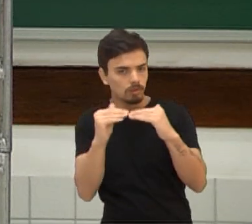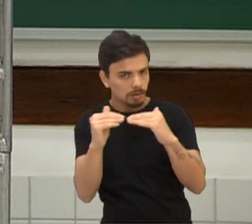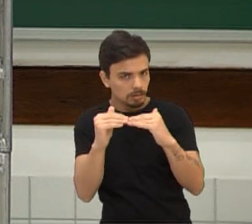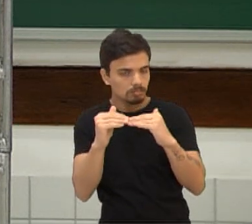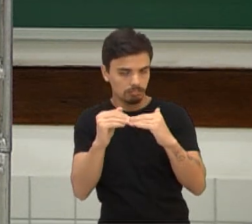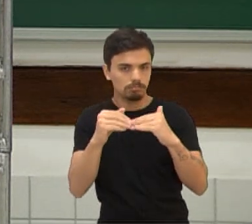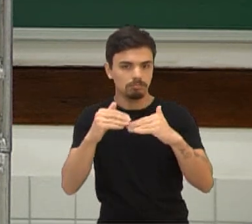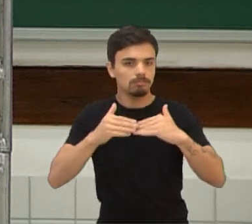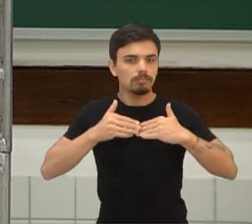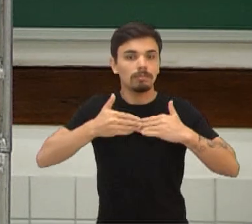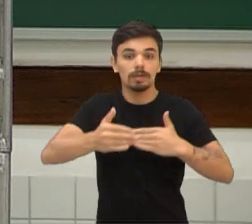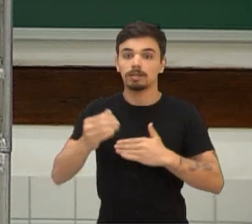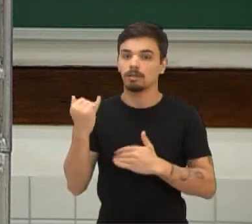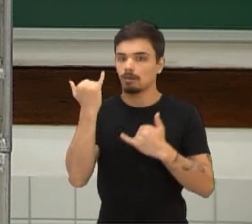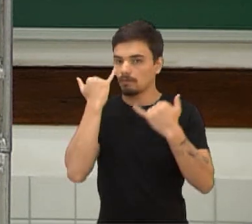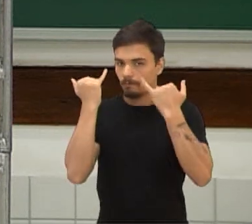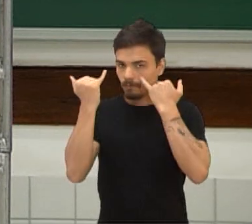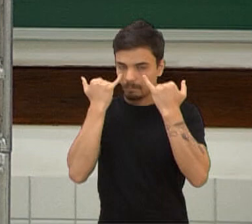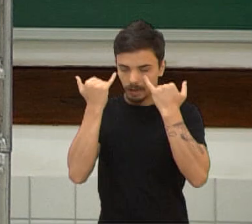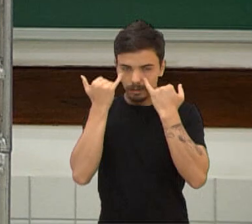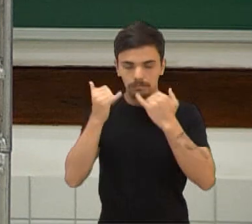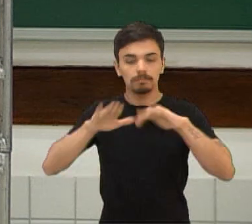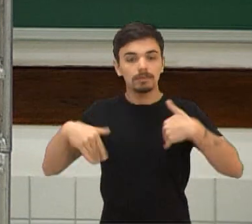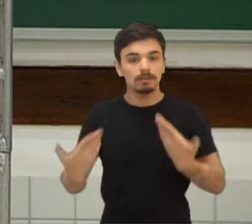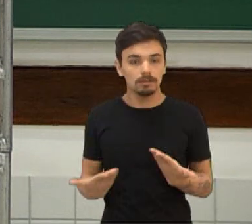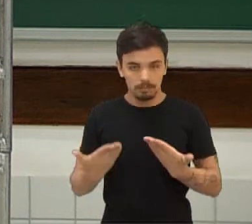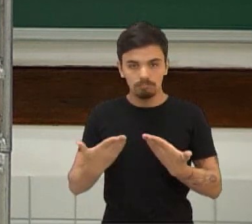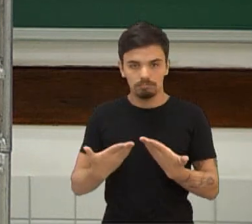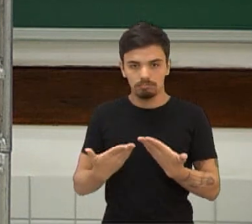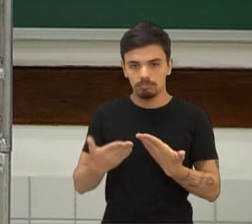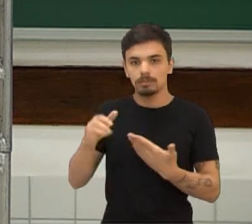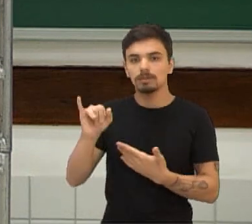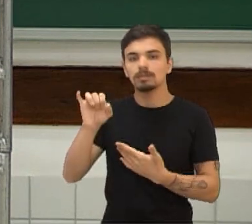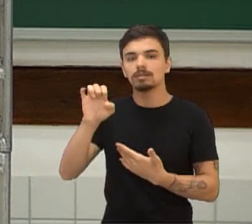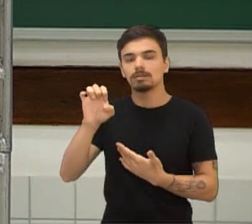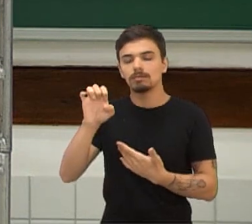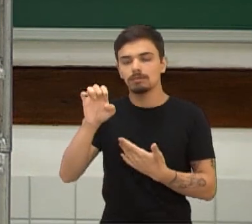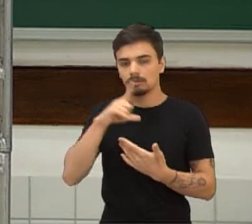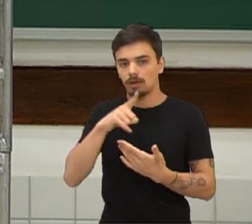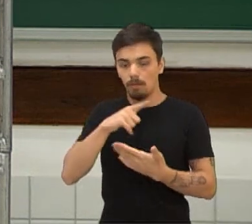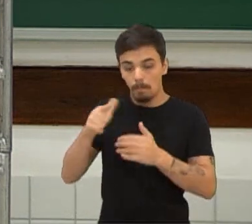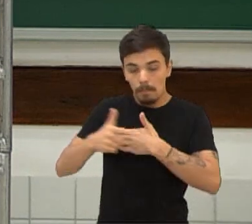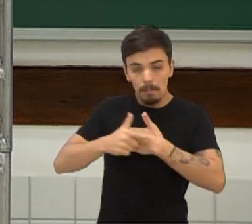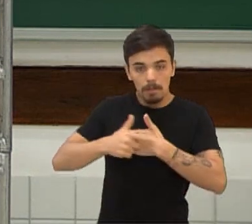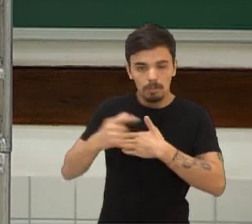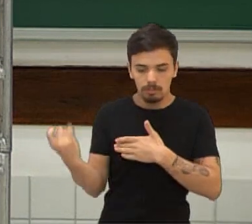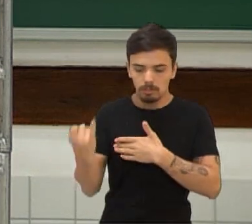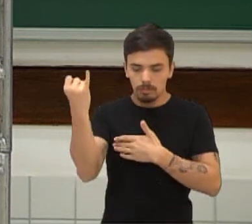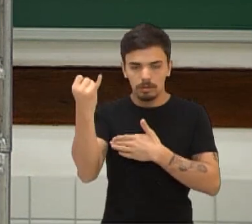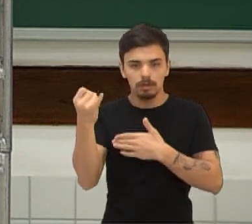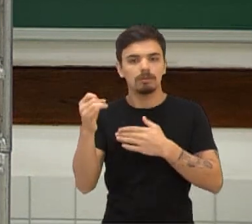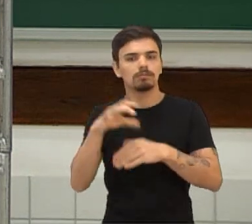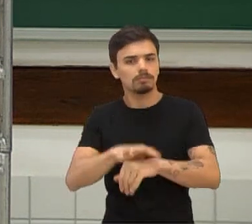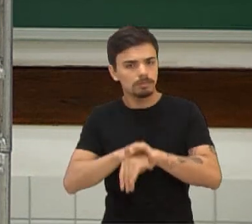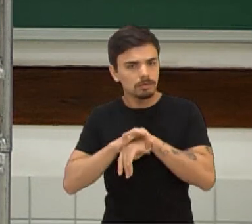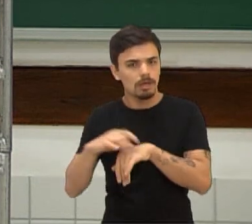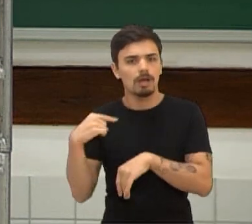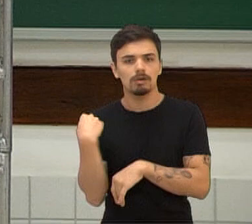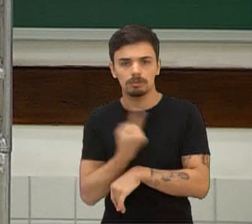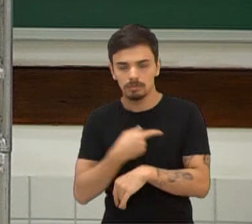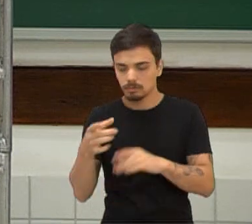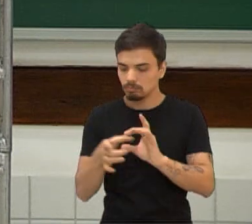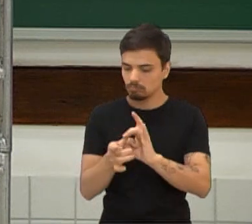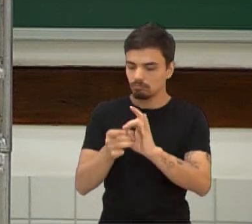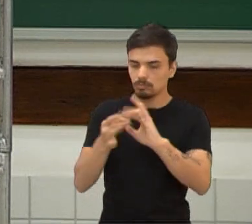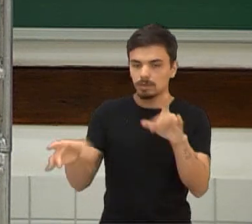partir das informações. Então, a imprensa ela tem um papel fundamental na garantia das nossas liberdades e dos nossos